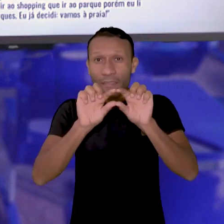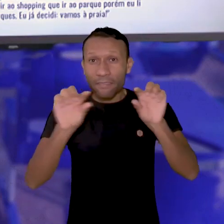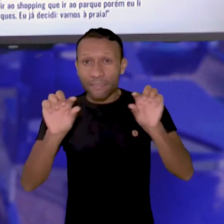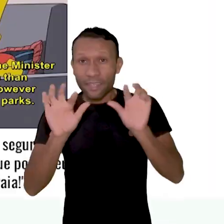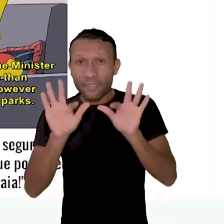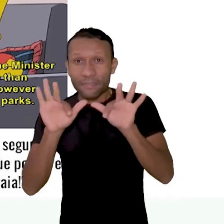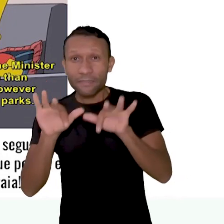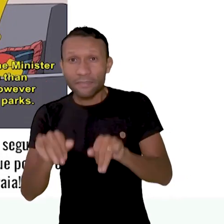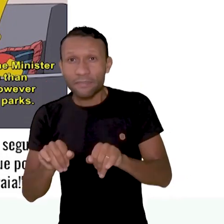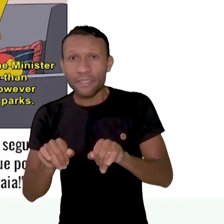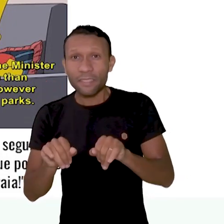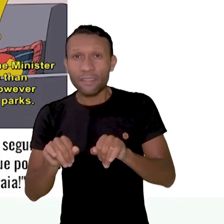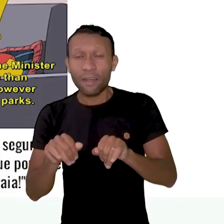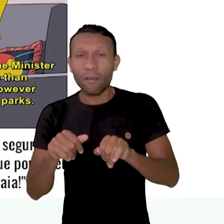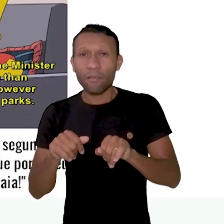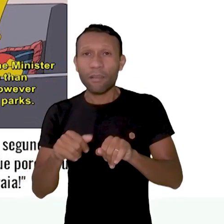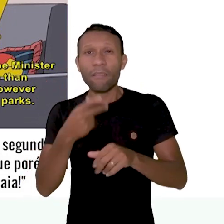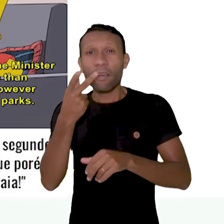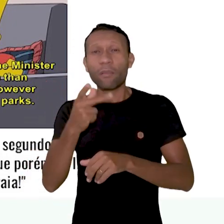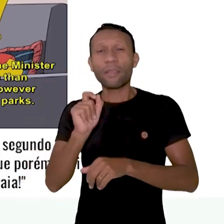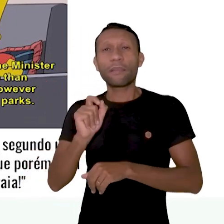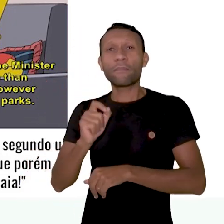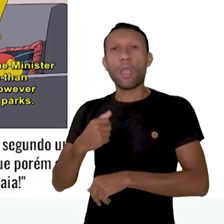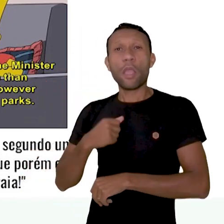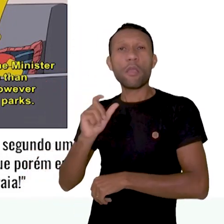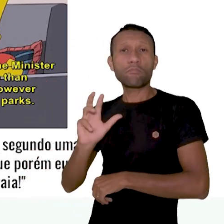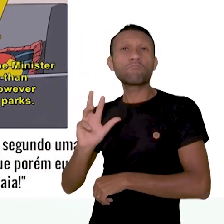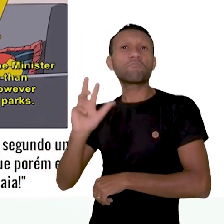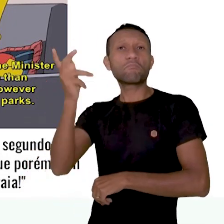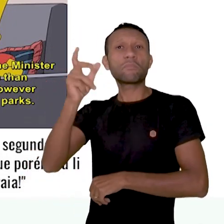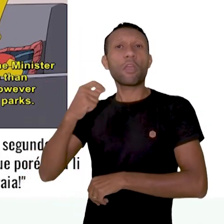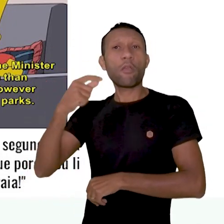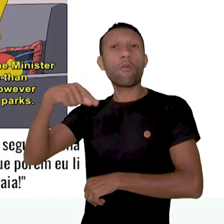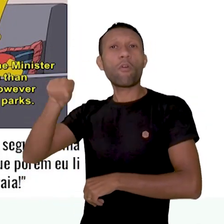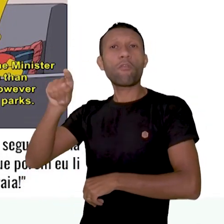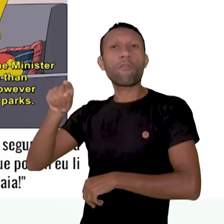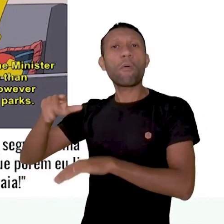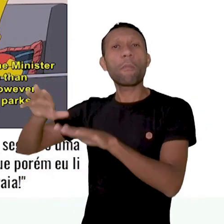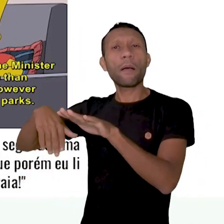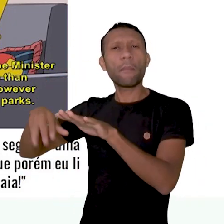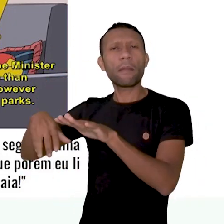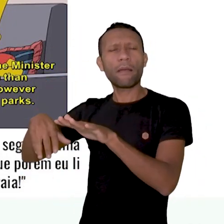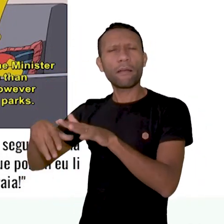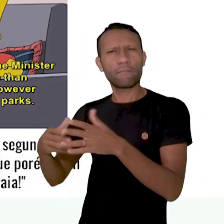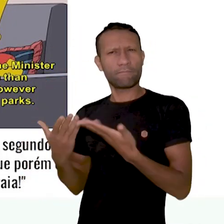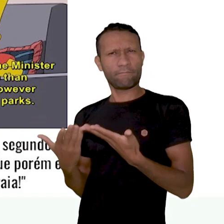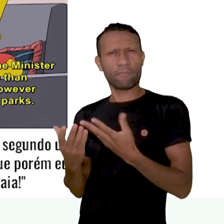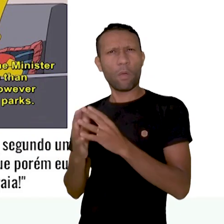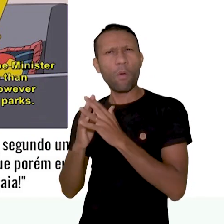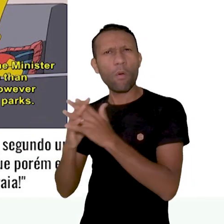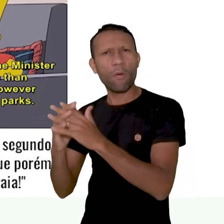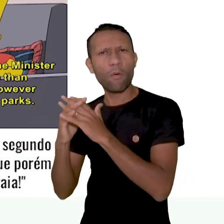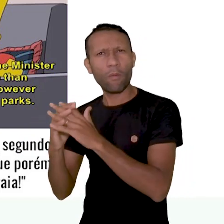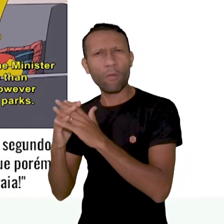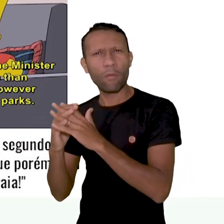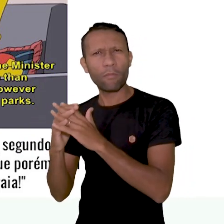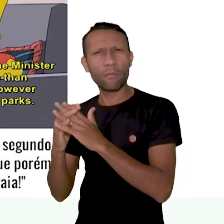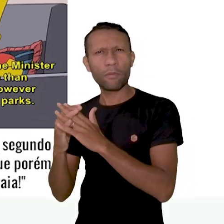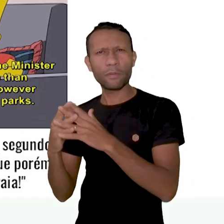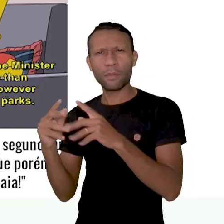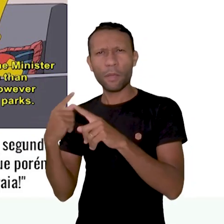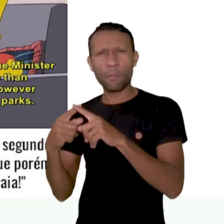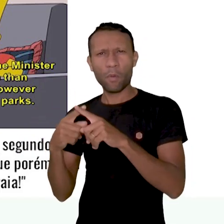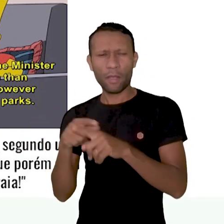foi: eu já decidi, vamos à praia. Ficou uma coisa meio confusa, né? Porque de início ele disse que gostava de passar o tempo livre dele